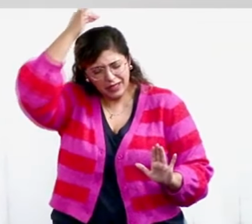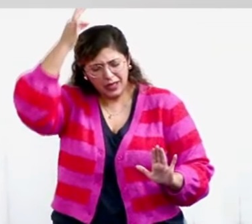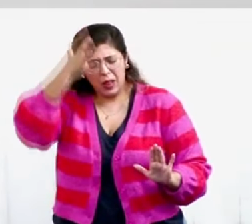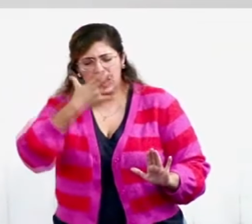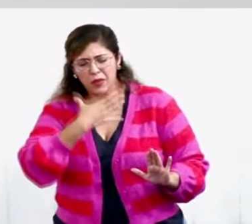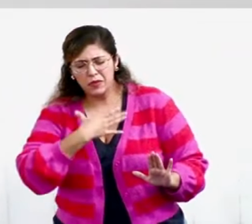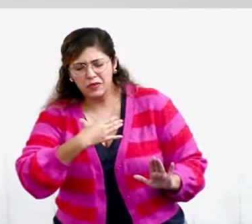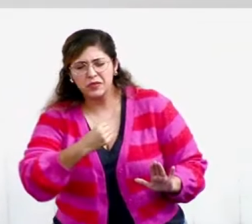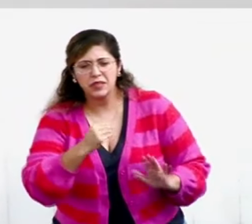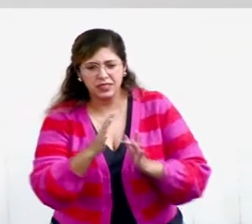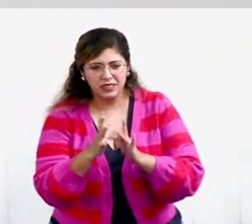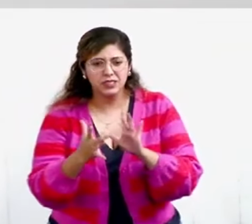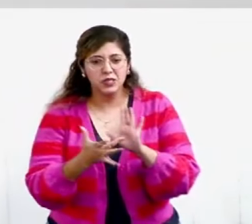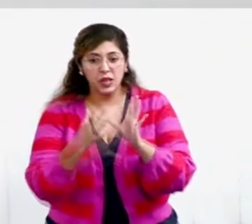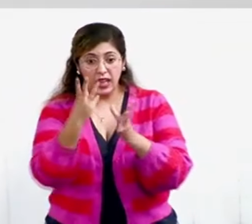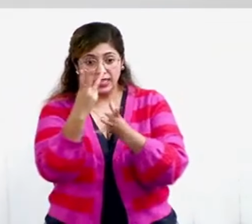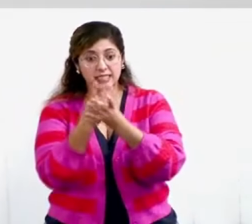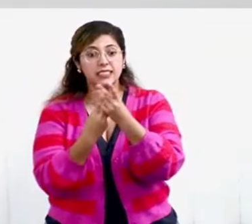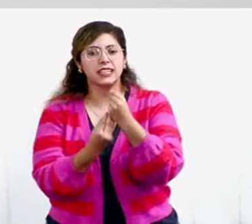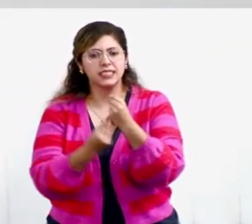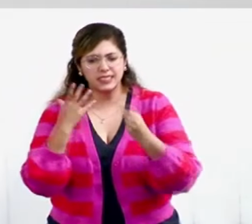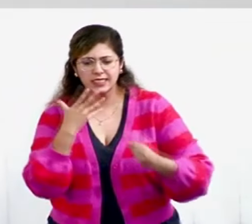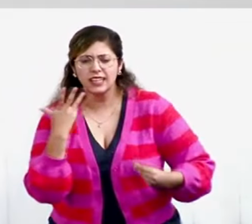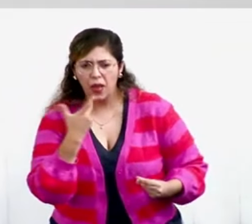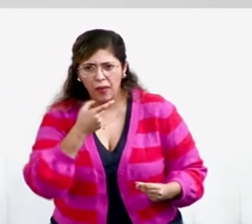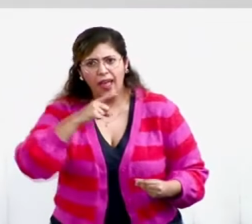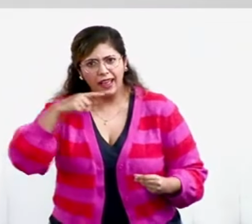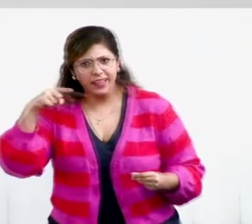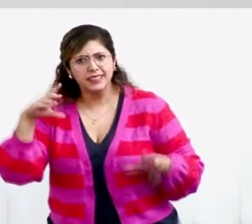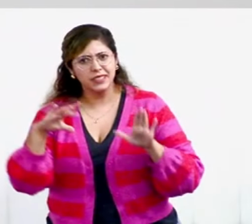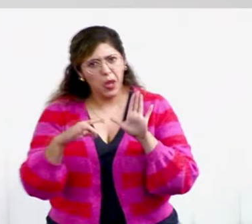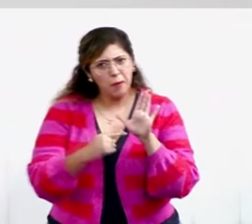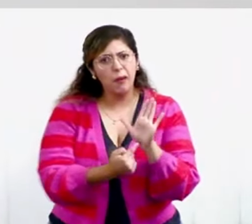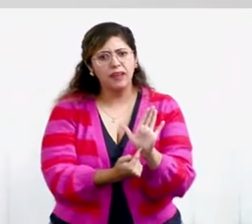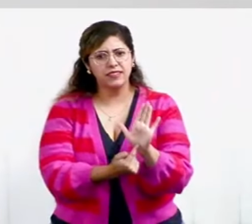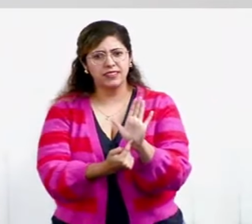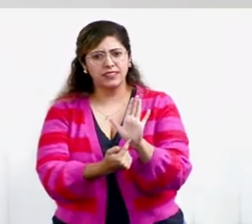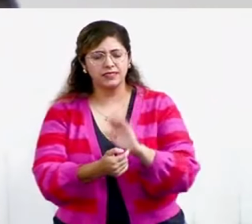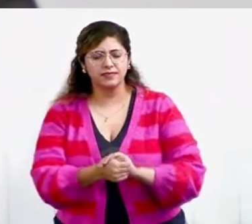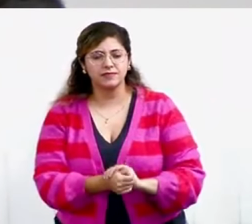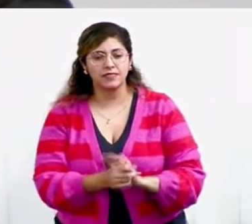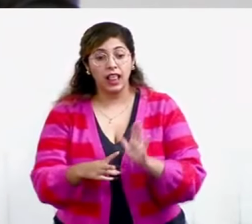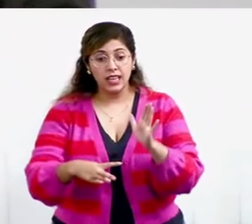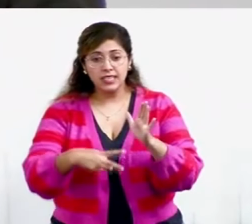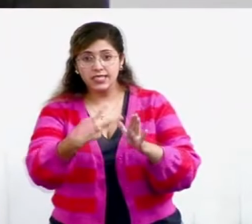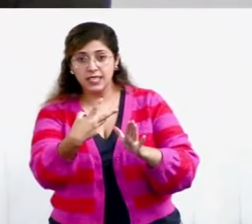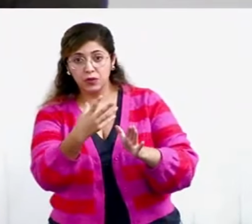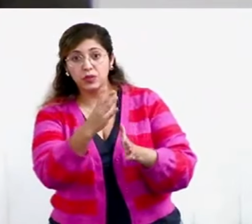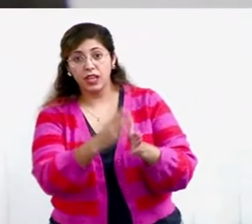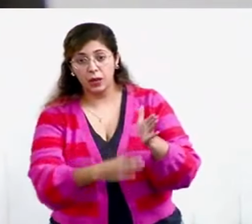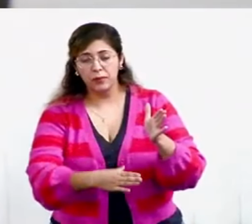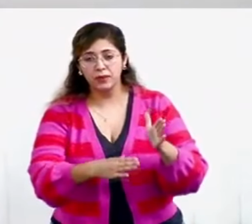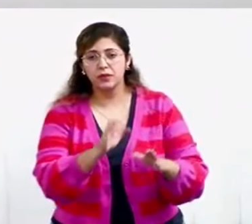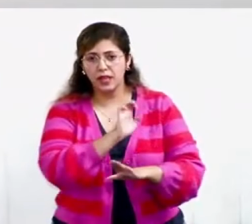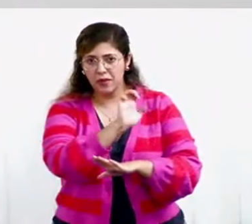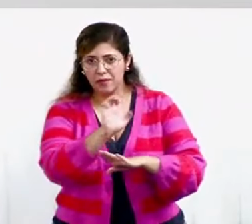redenção, na salvação dos eleitos de Deus. Depois, no capítulo 2, ele faz questão